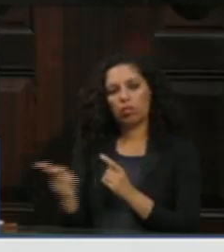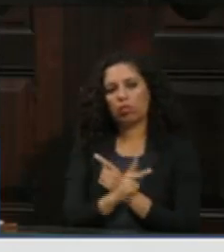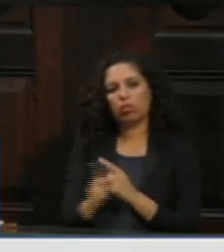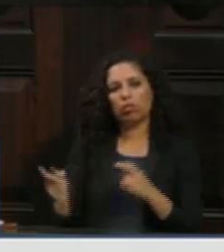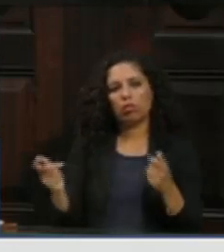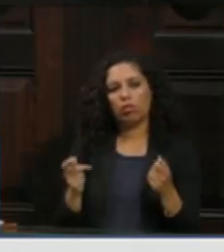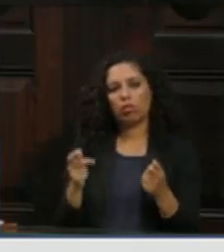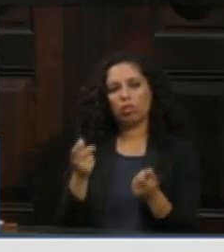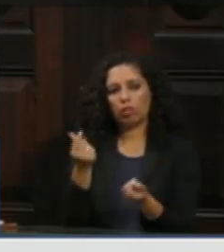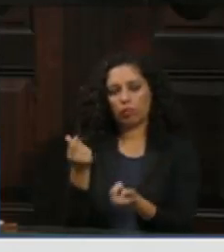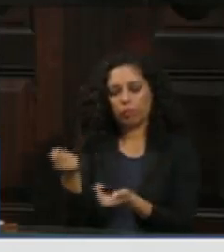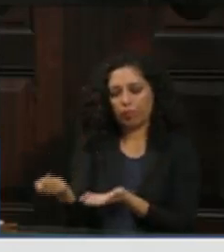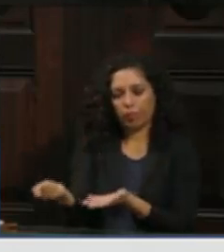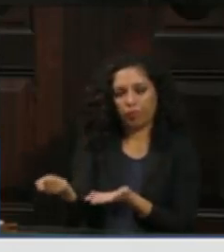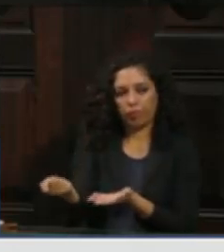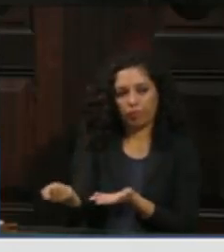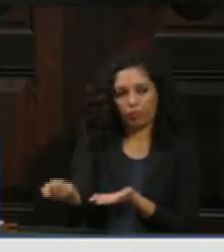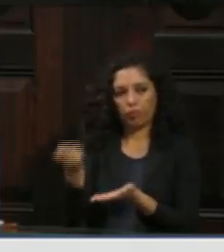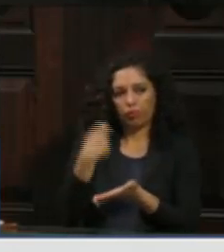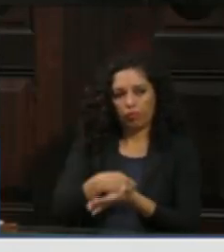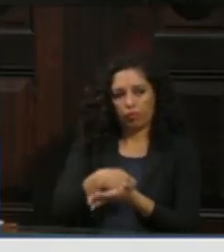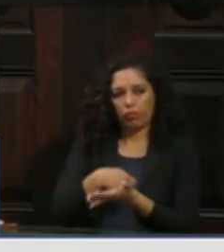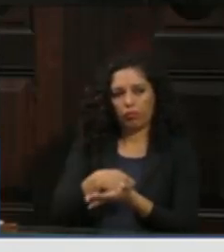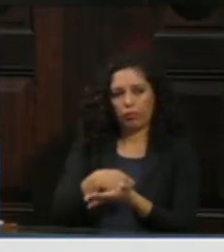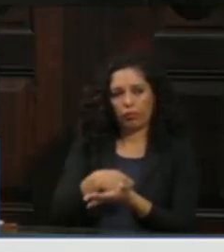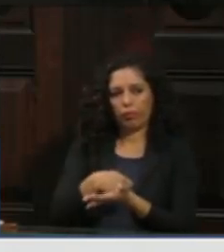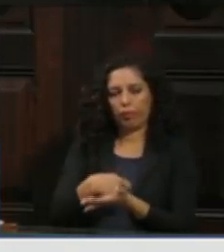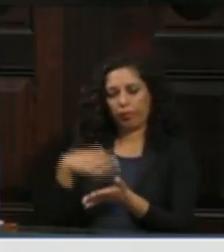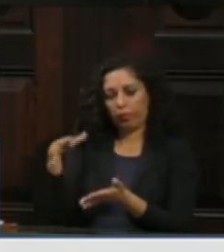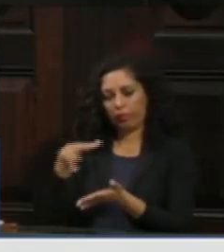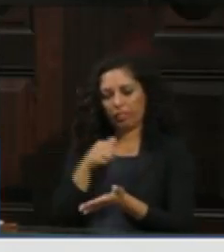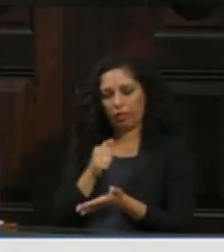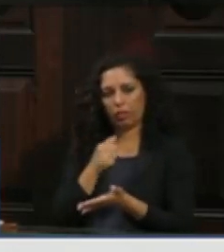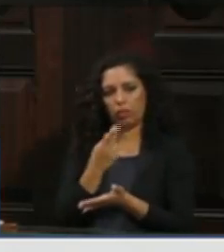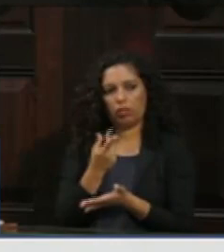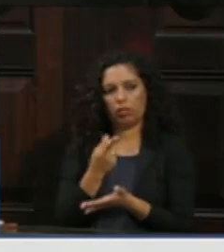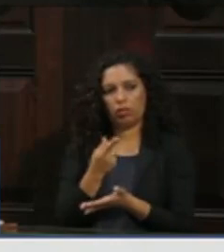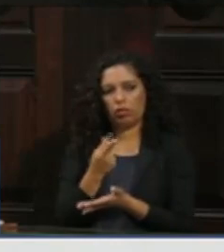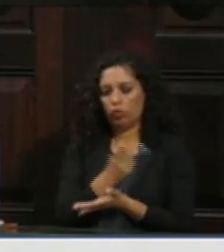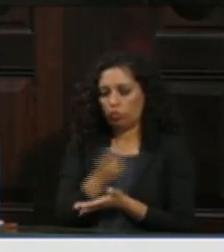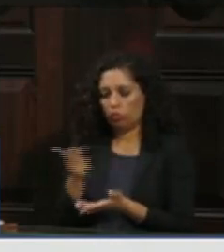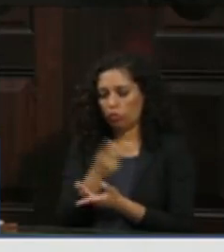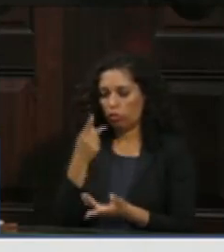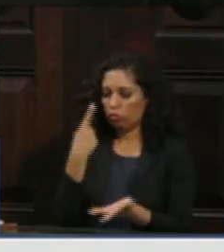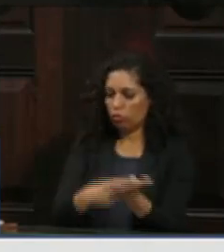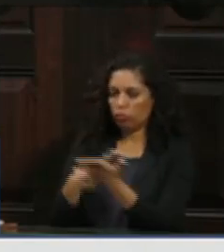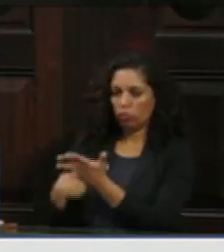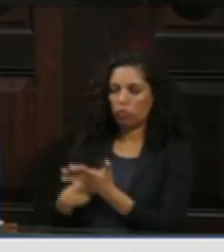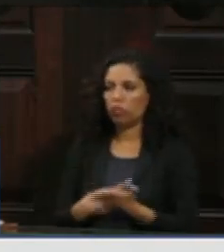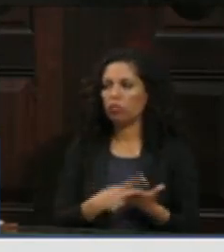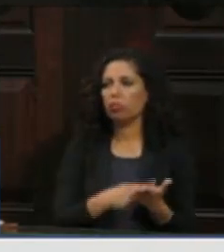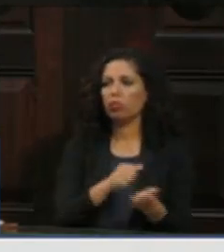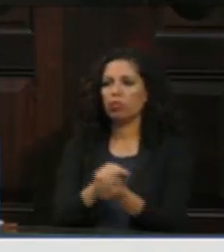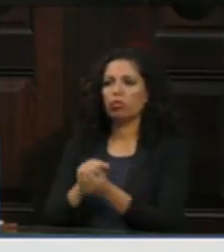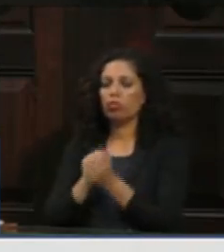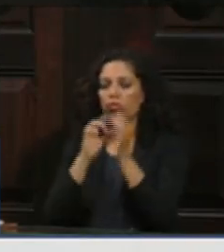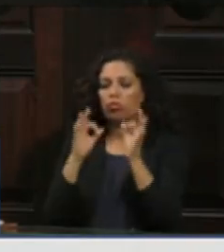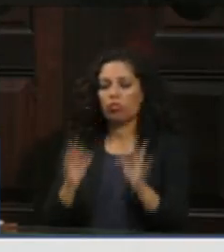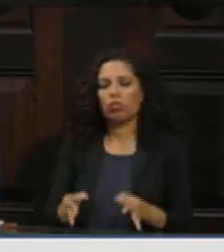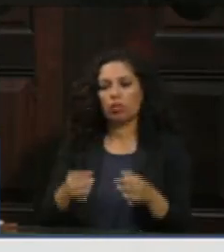da vegetação ciliar do Médio Paraíba. Por outro lado, na audiência de Campos, em que fomos tratar da